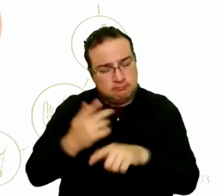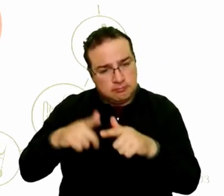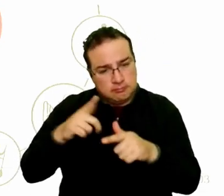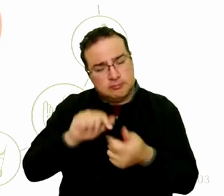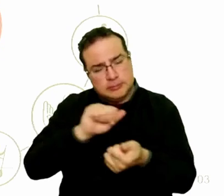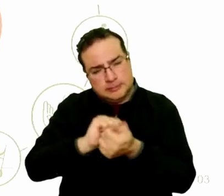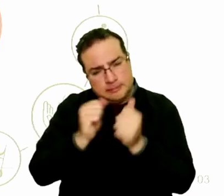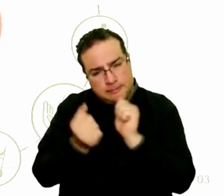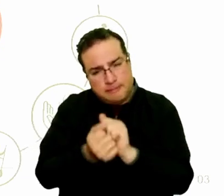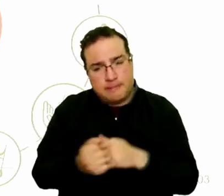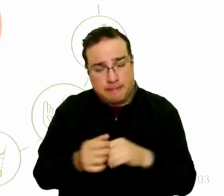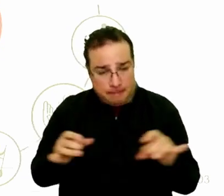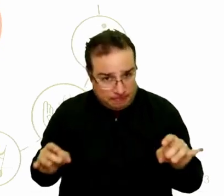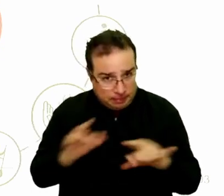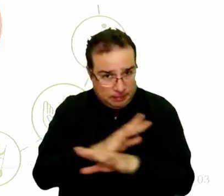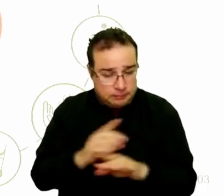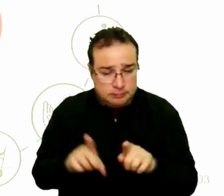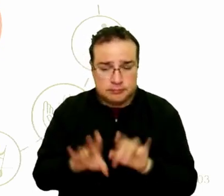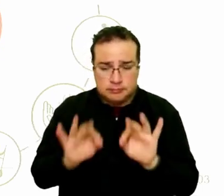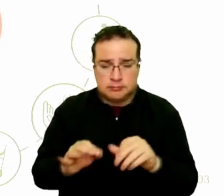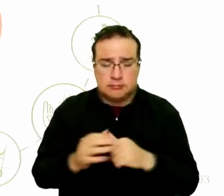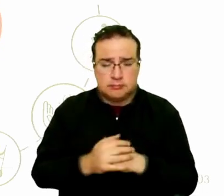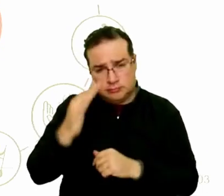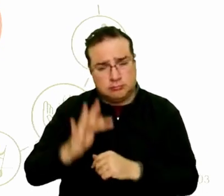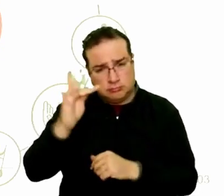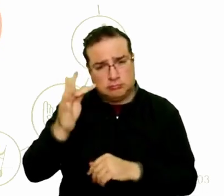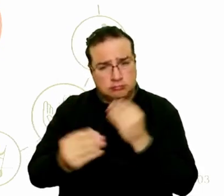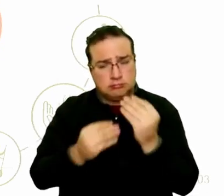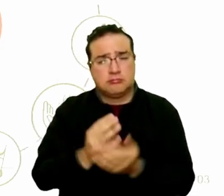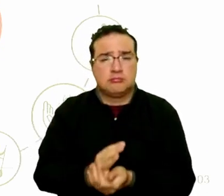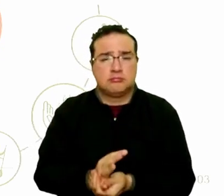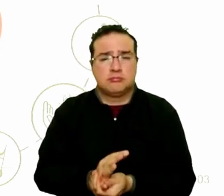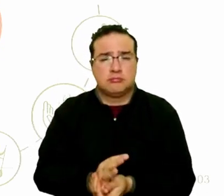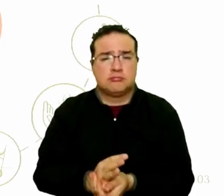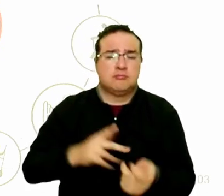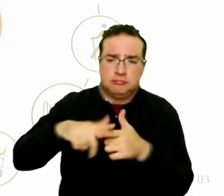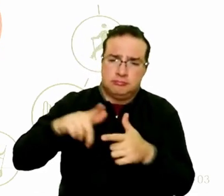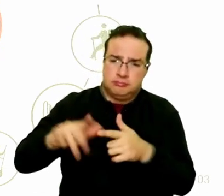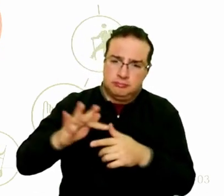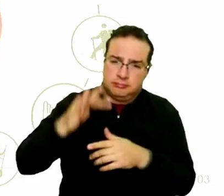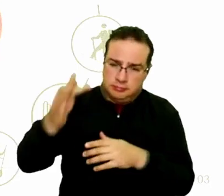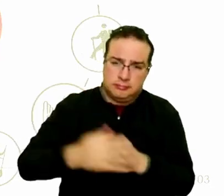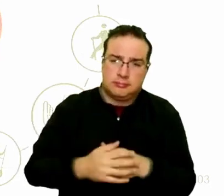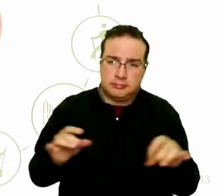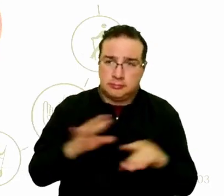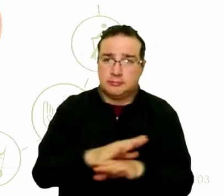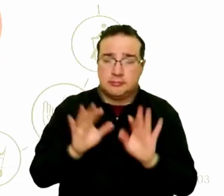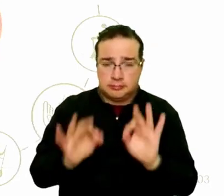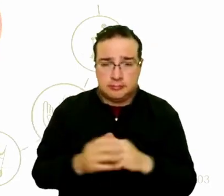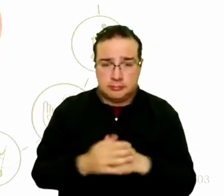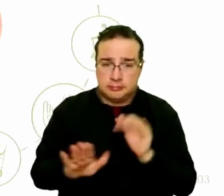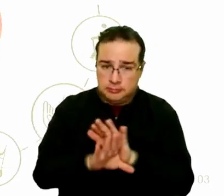ela se adaptar e estar preparada, ter a previsão de problemas futuros para estar preparada